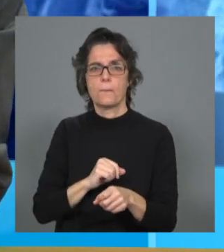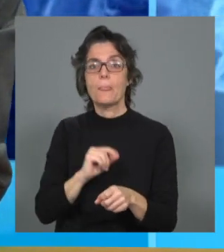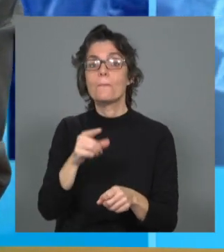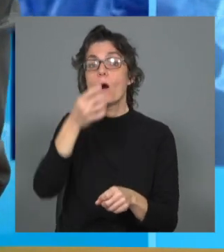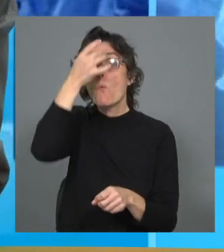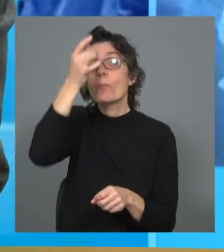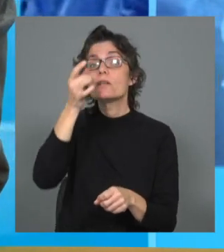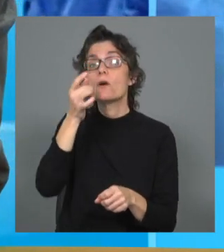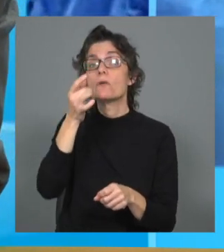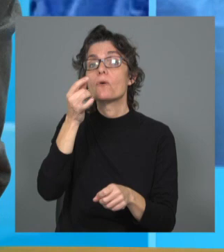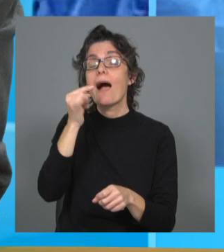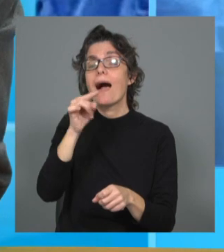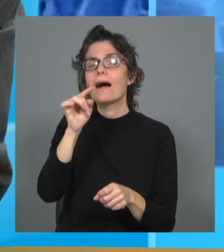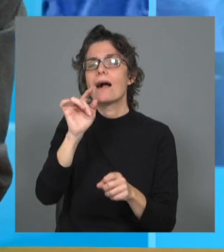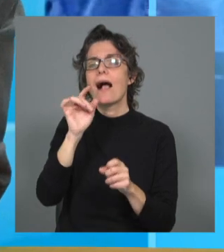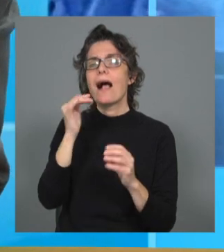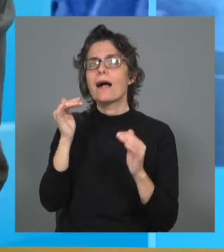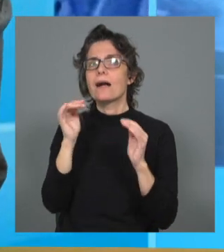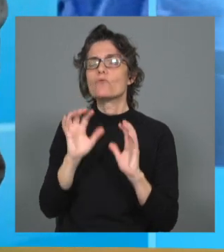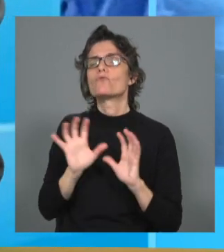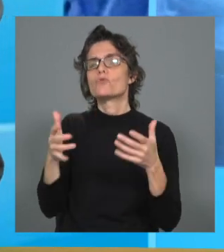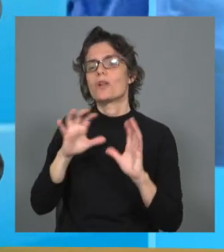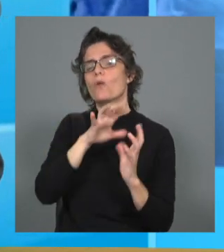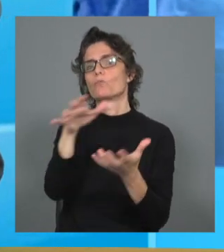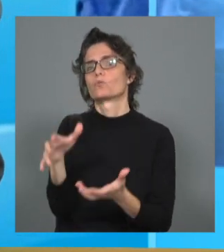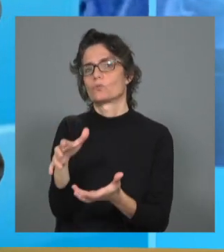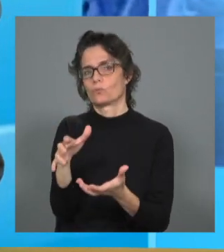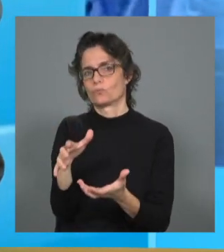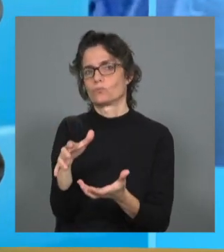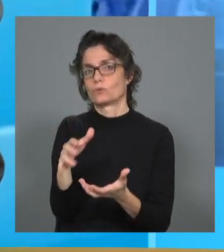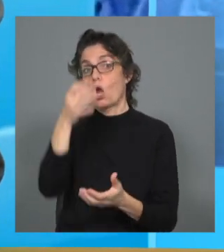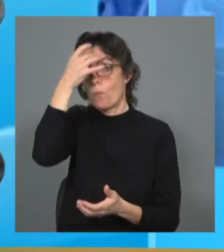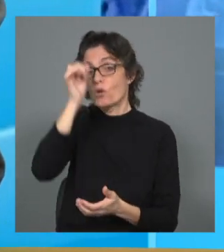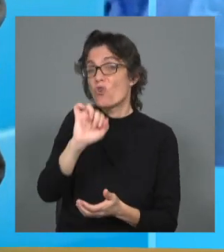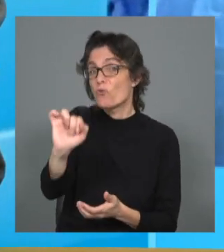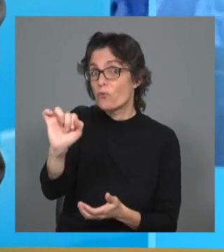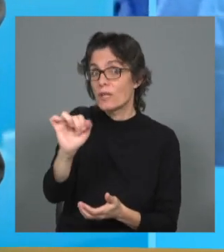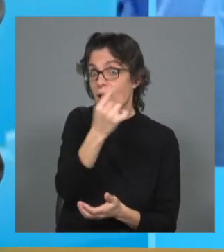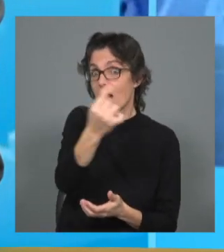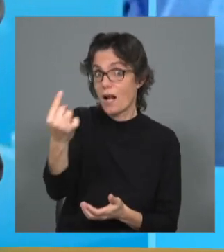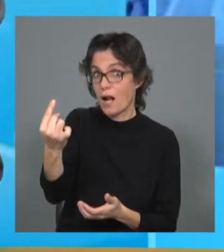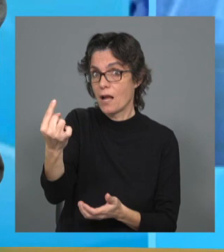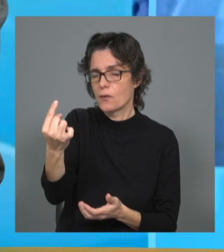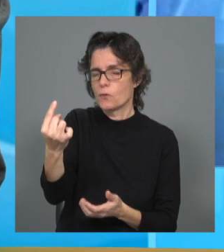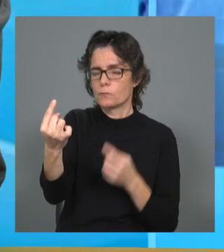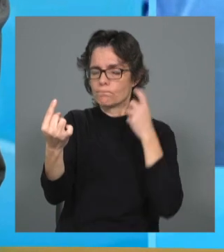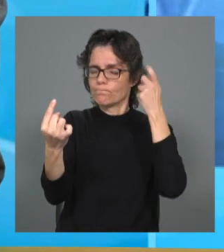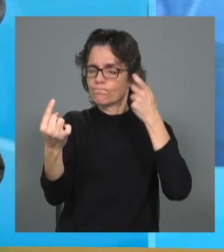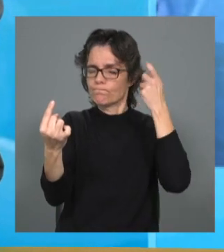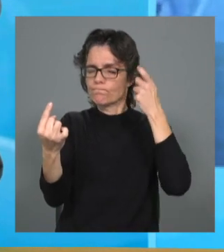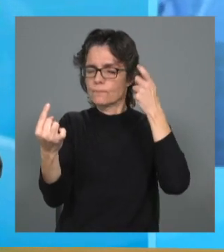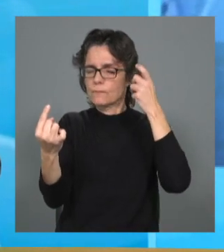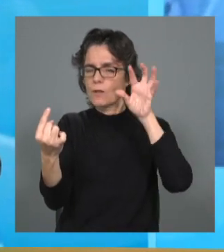opinião sobre o mundo em que vivem. E, portanto, dessa opinião eles retiram, não sei se será a melhor alternativa, se será a menos